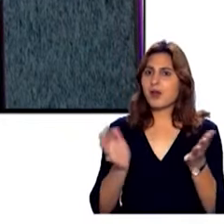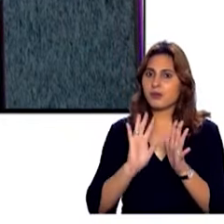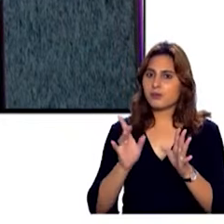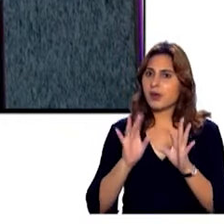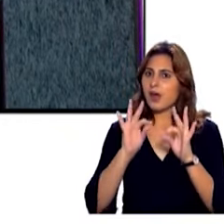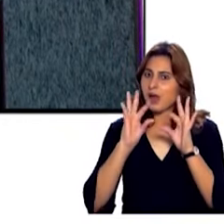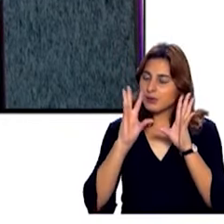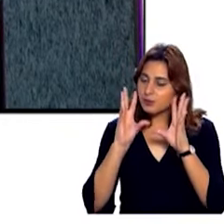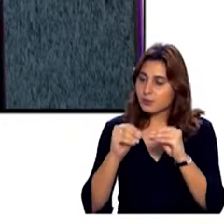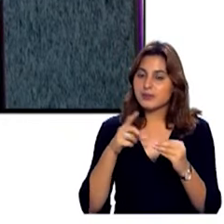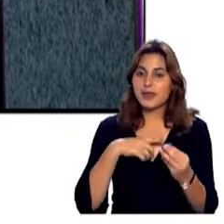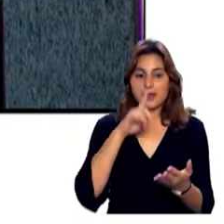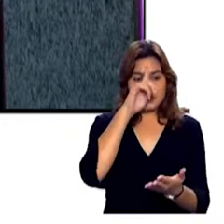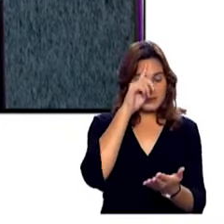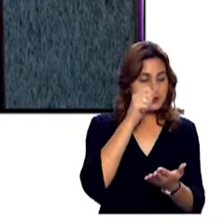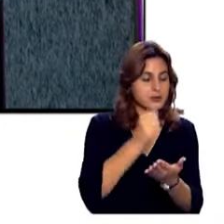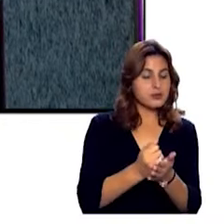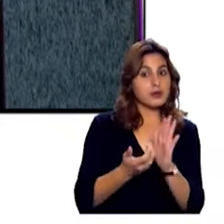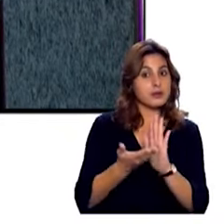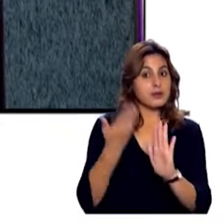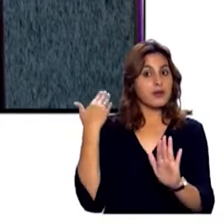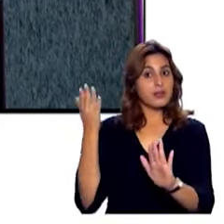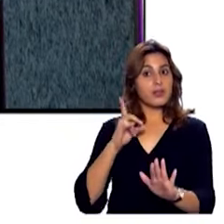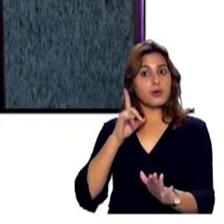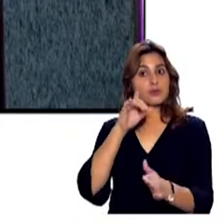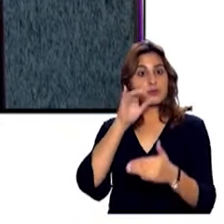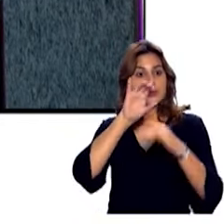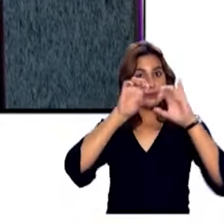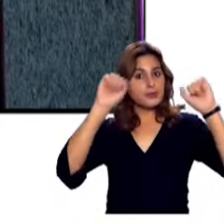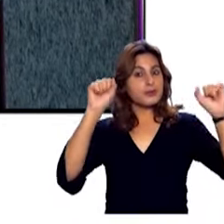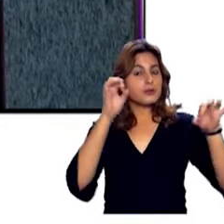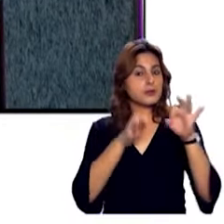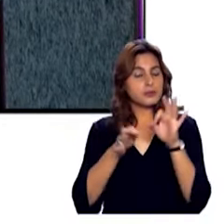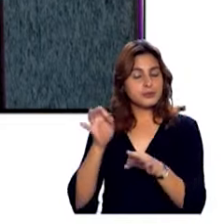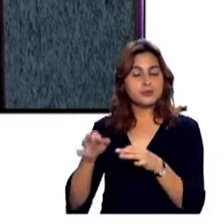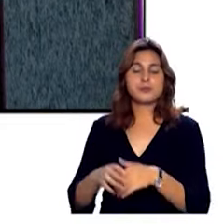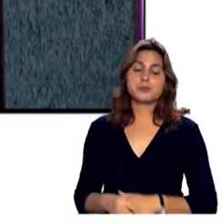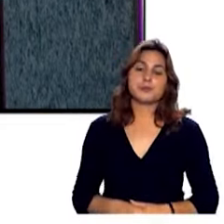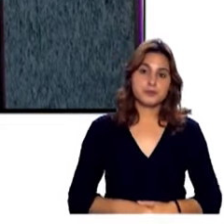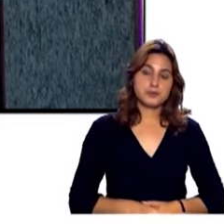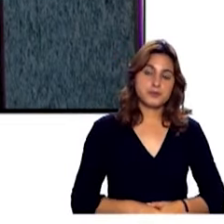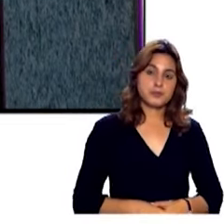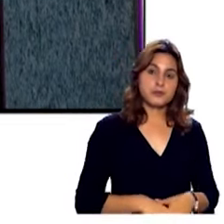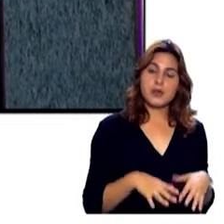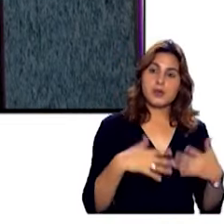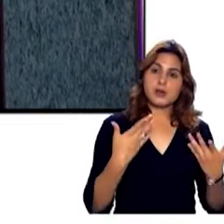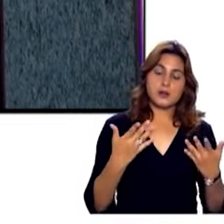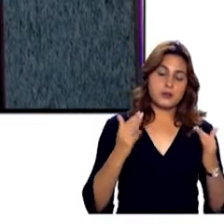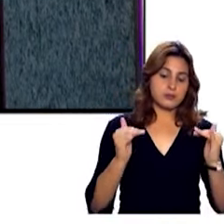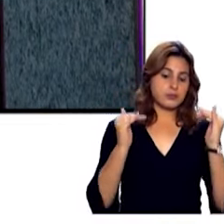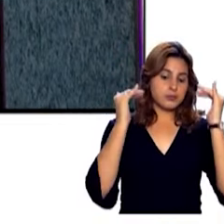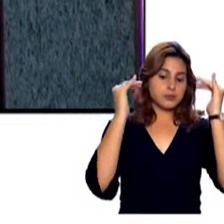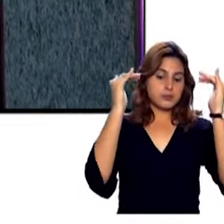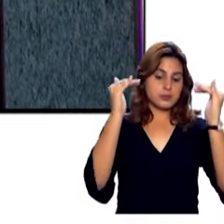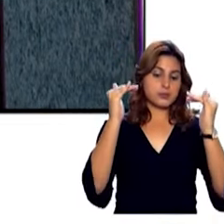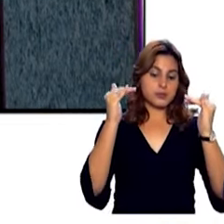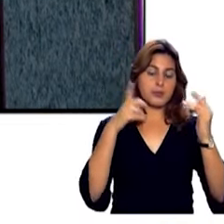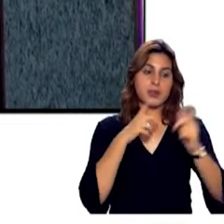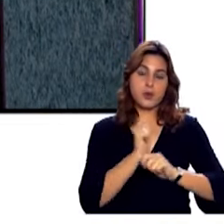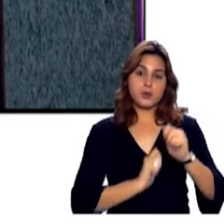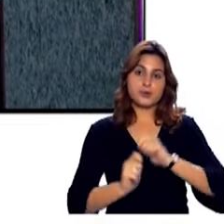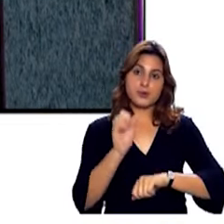correção posto isso é de se perguntar bem mas quando então que o Supremo vai fazer o controle de